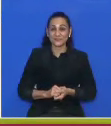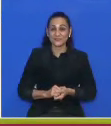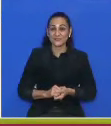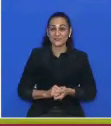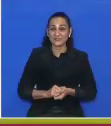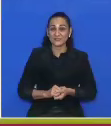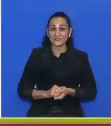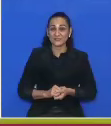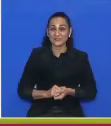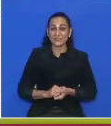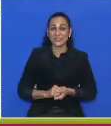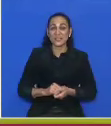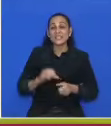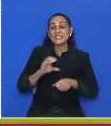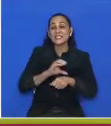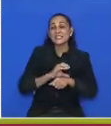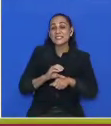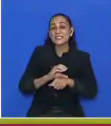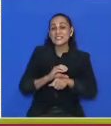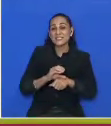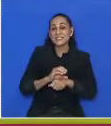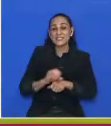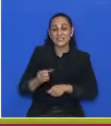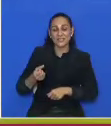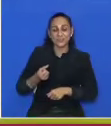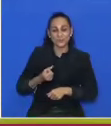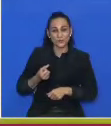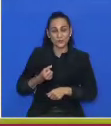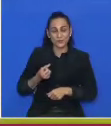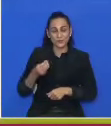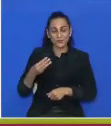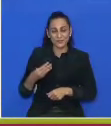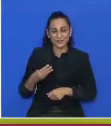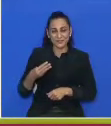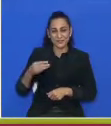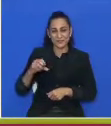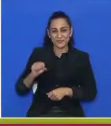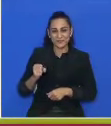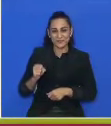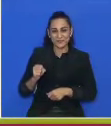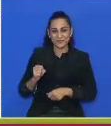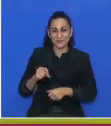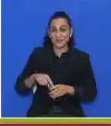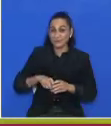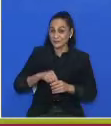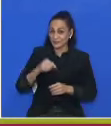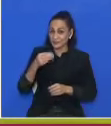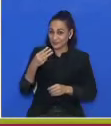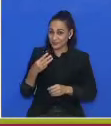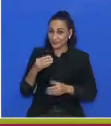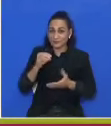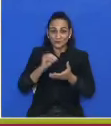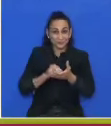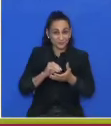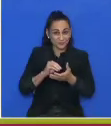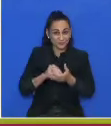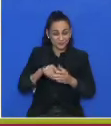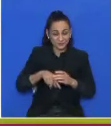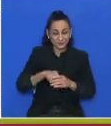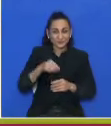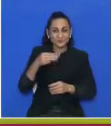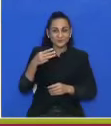Mais uma bola chegando, cinza, número 38. Cinza, 38. Foram sorteados três números, faltam